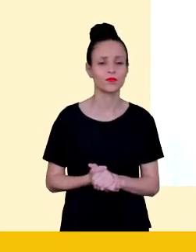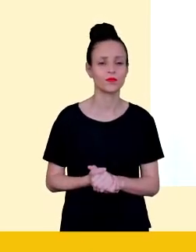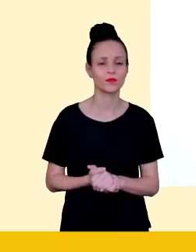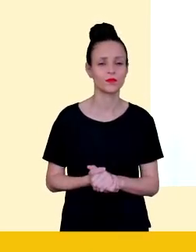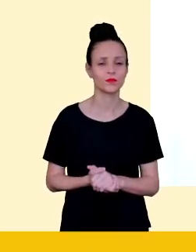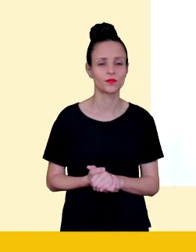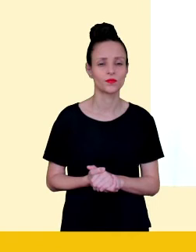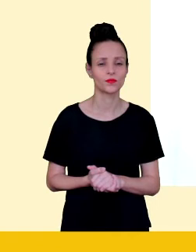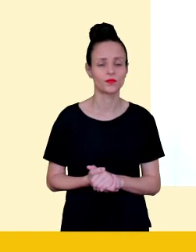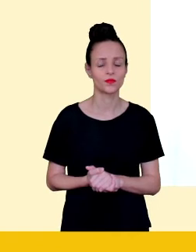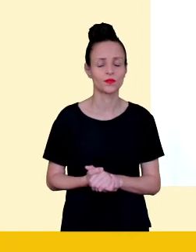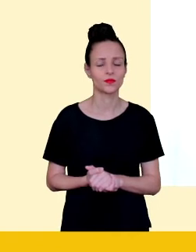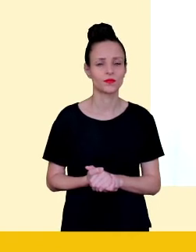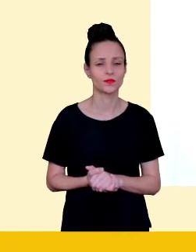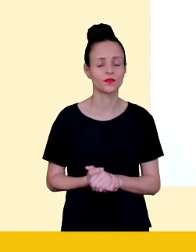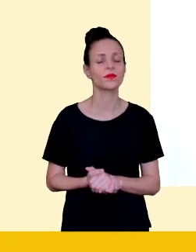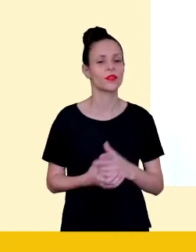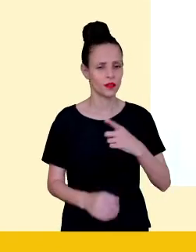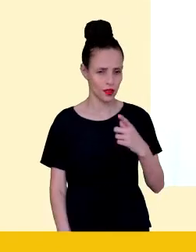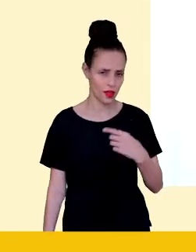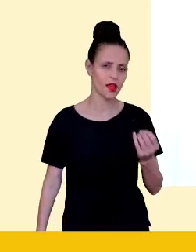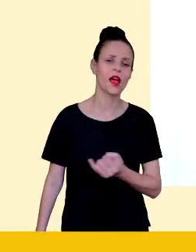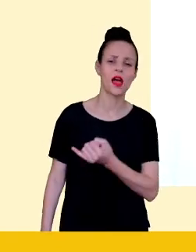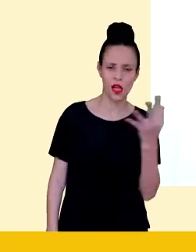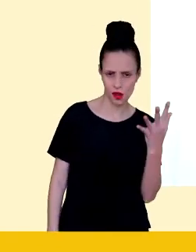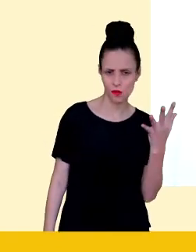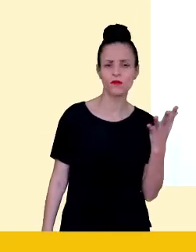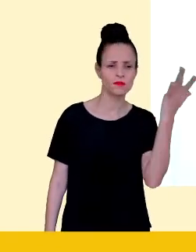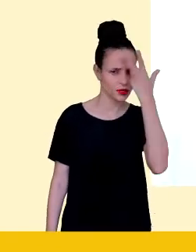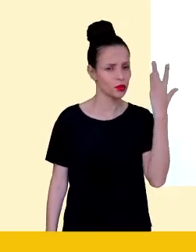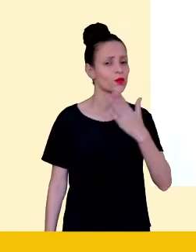interferir. Né? Certo que tem pessoas que